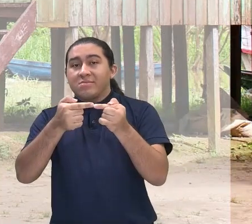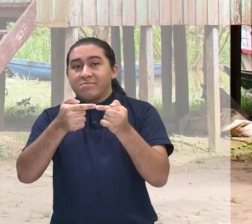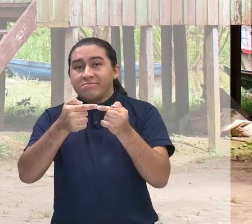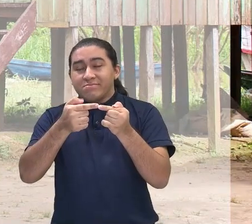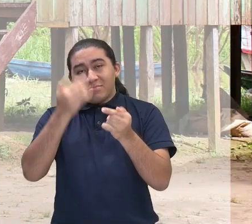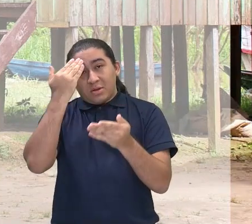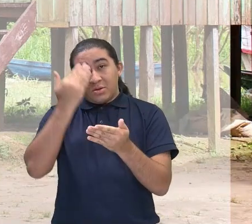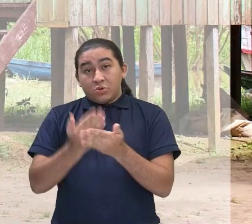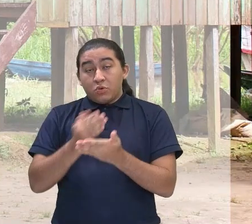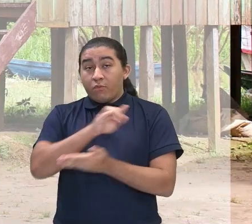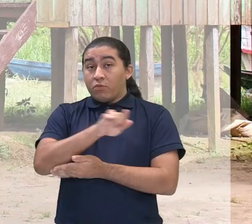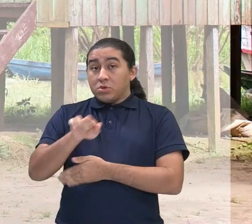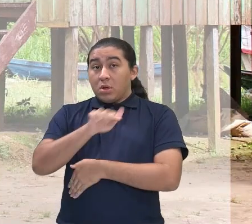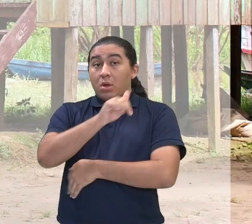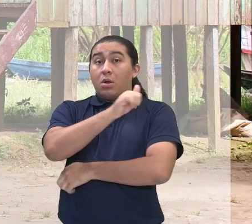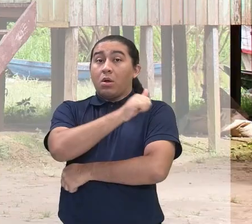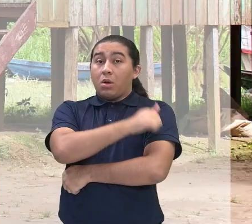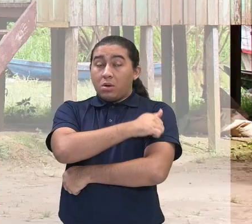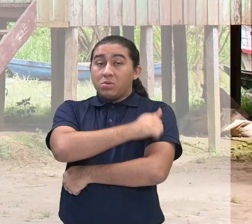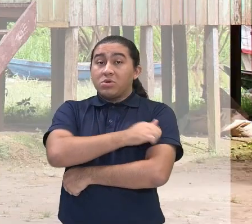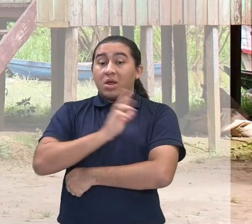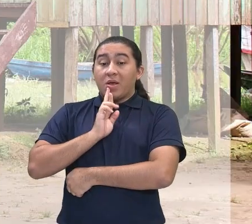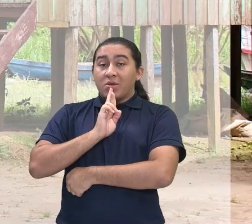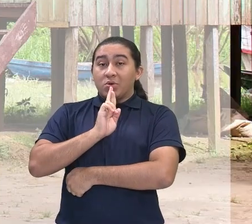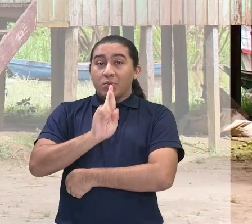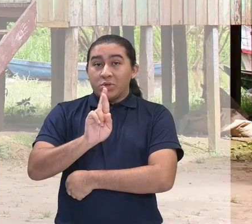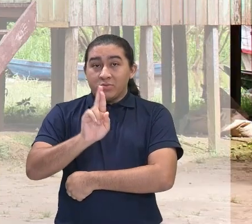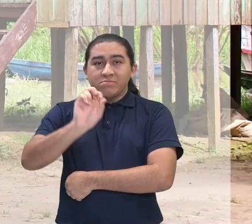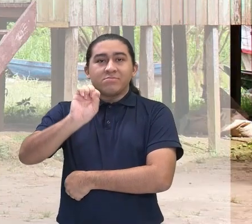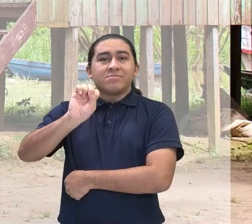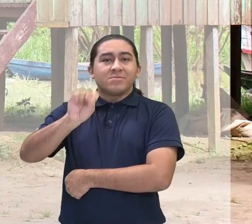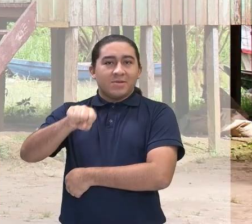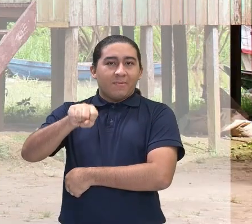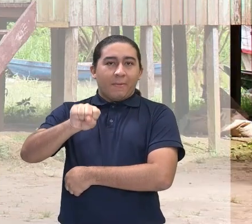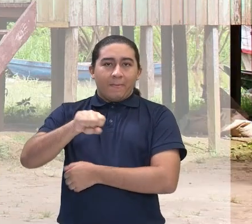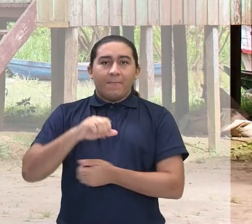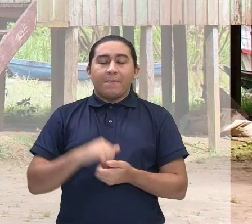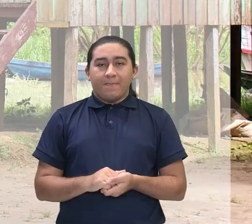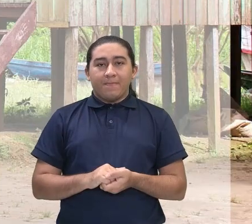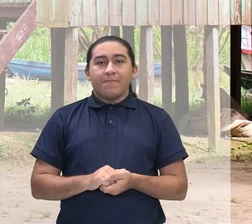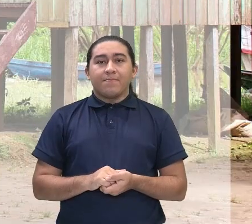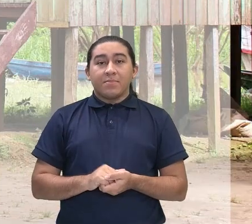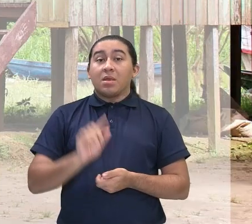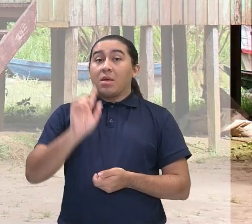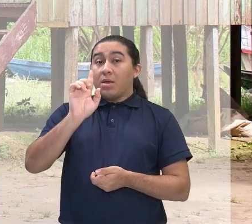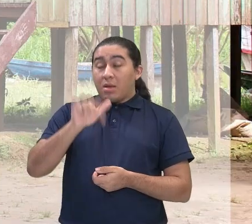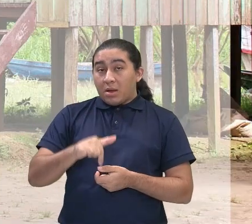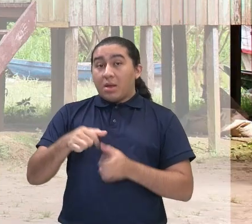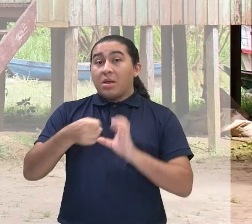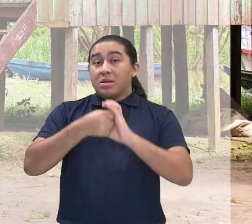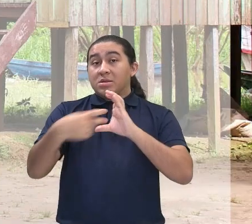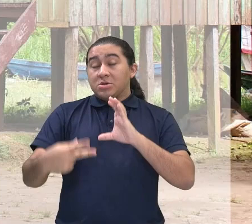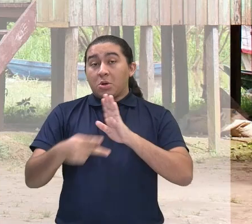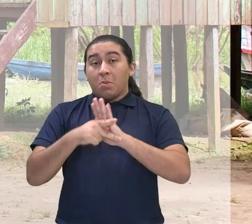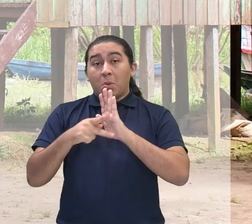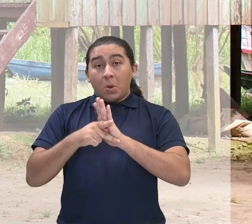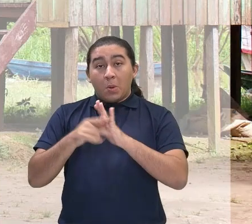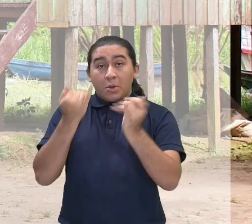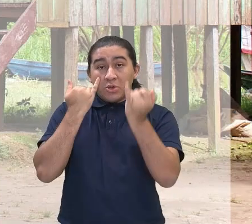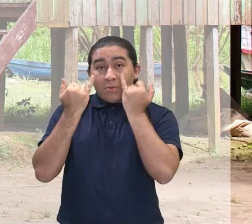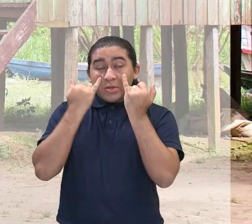você, querido aluno, respondeu sim, professor. São elementos de fonte